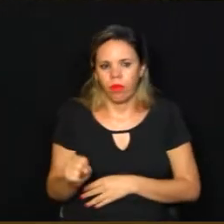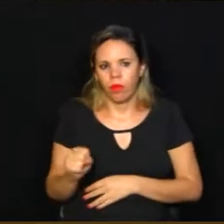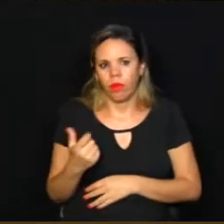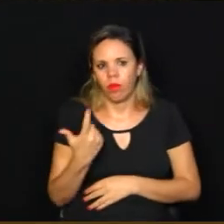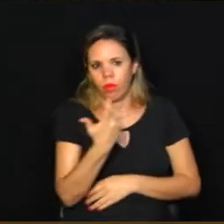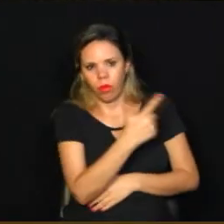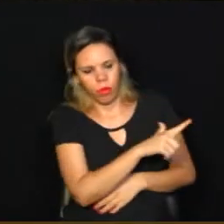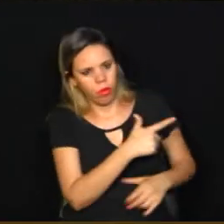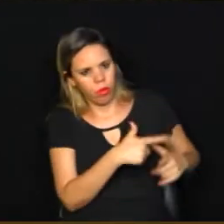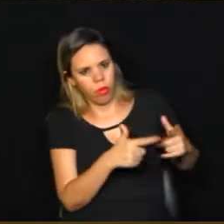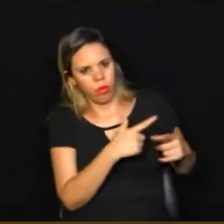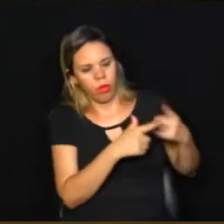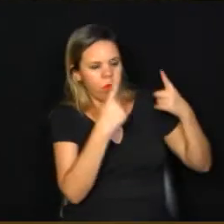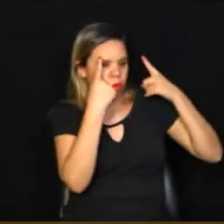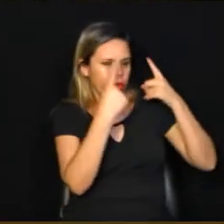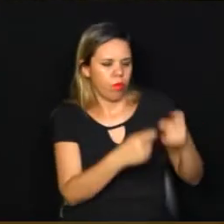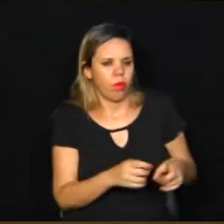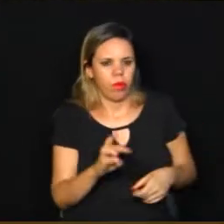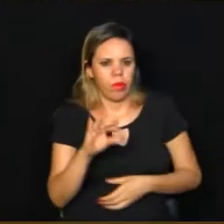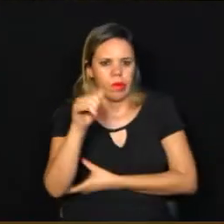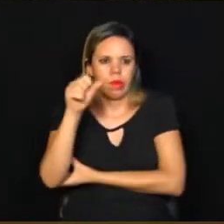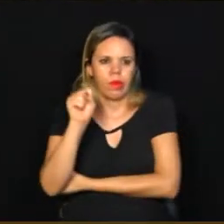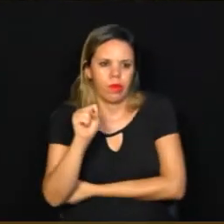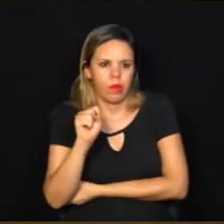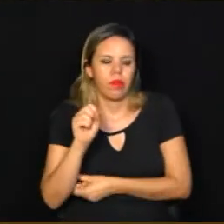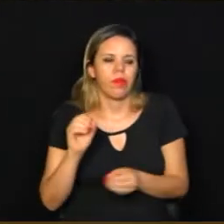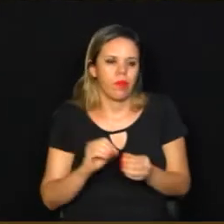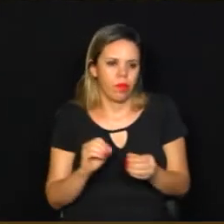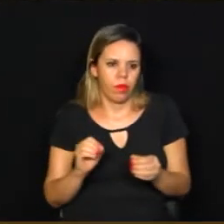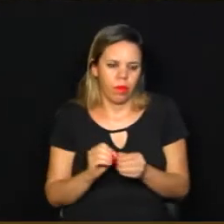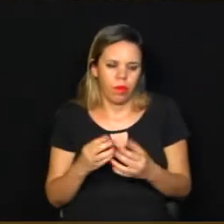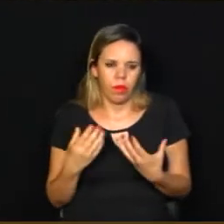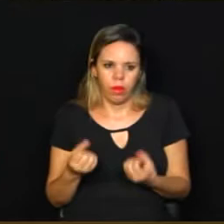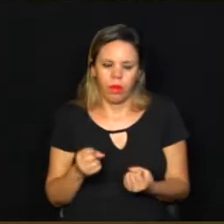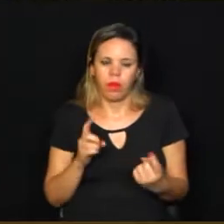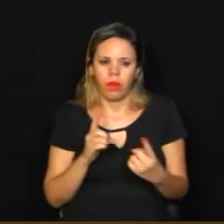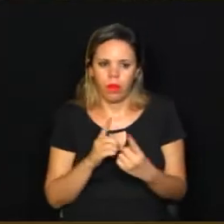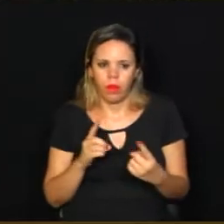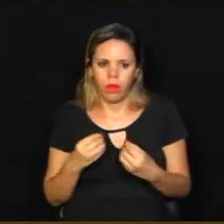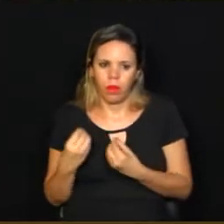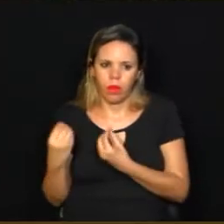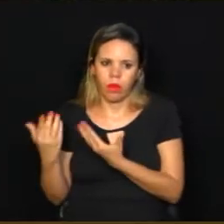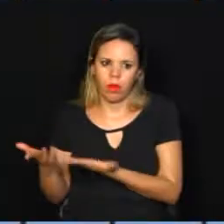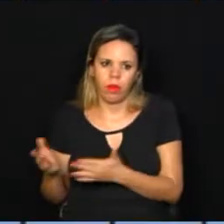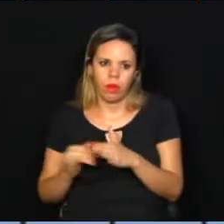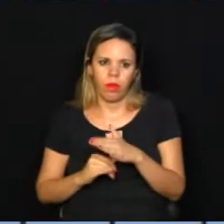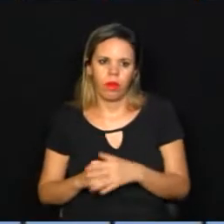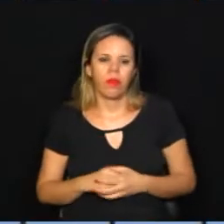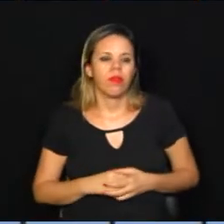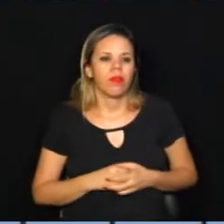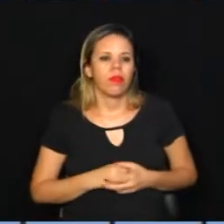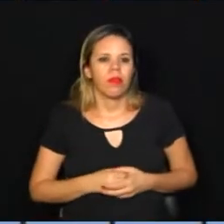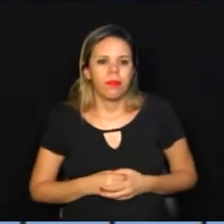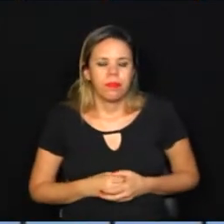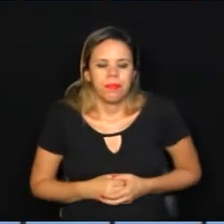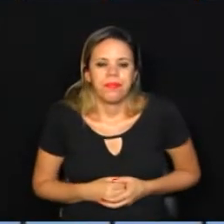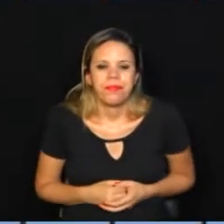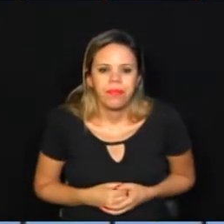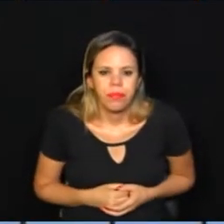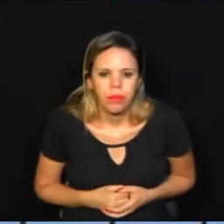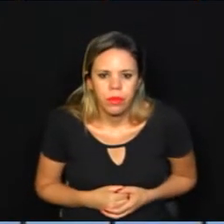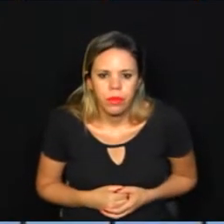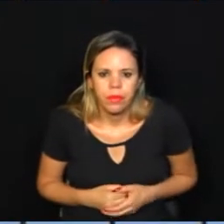violências, o CREAS faz o acolhimento e referencia com as entidades. Inclusive,